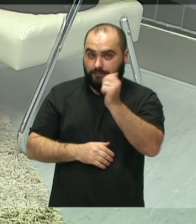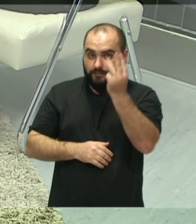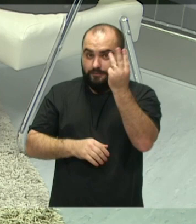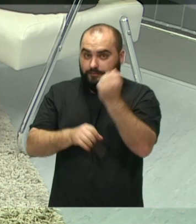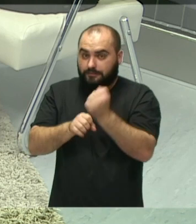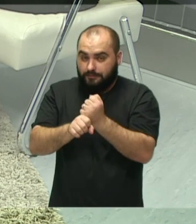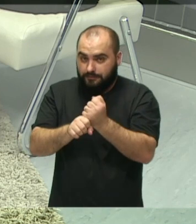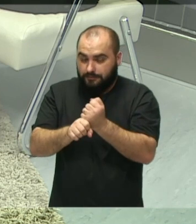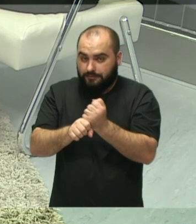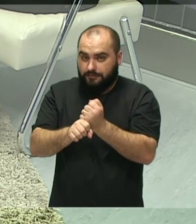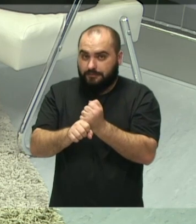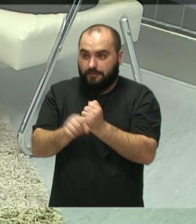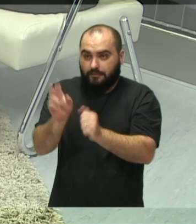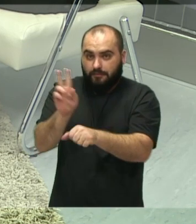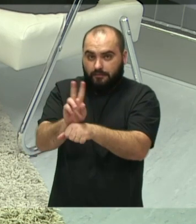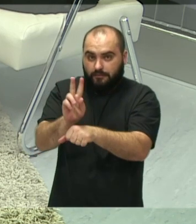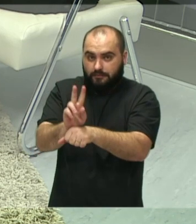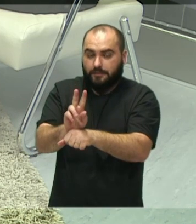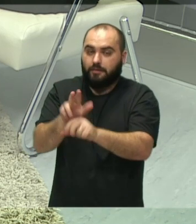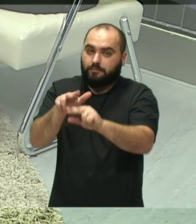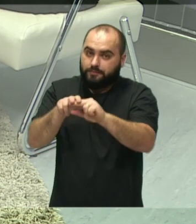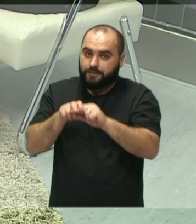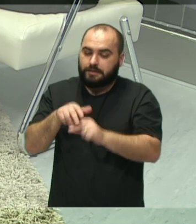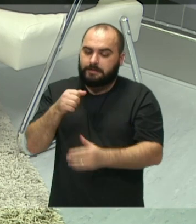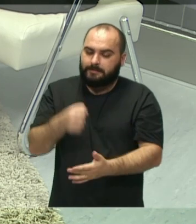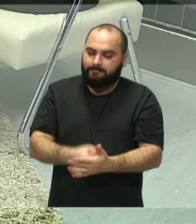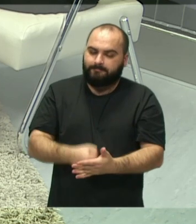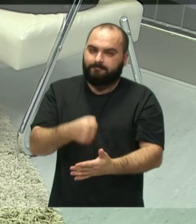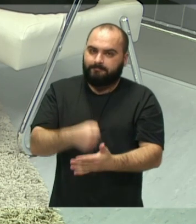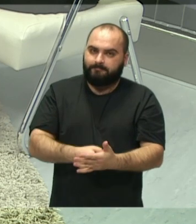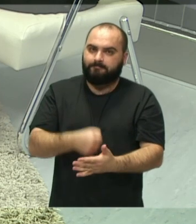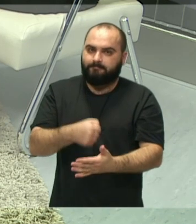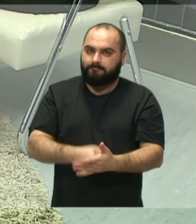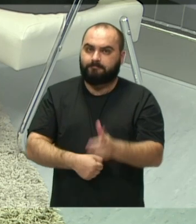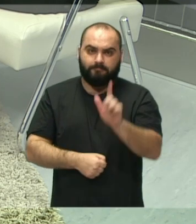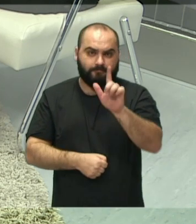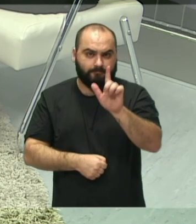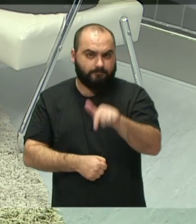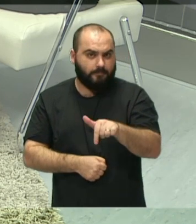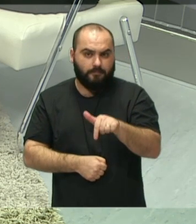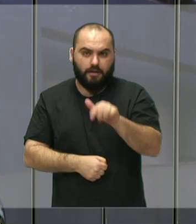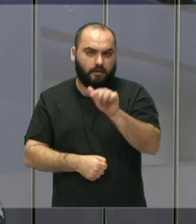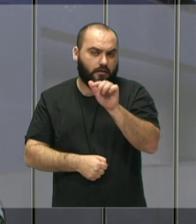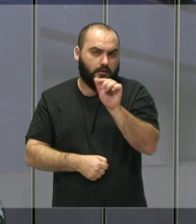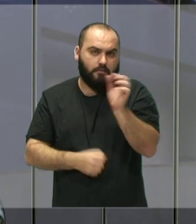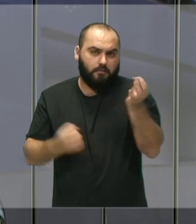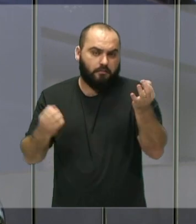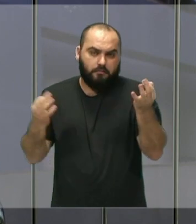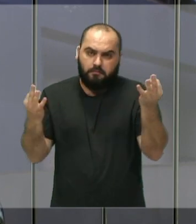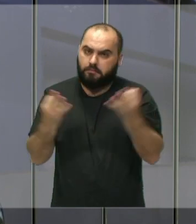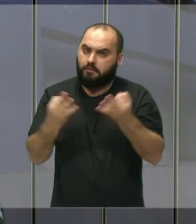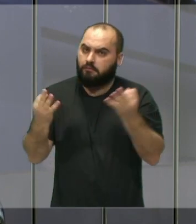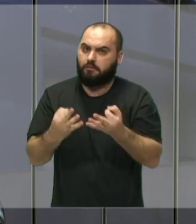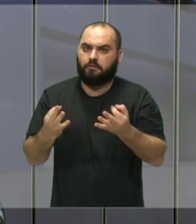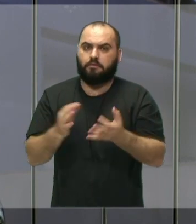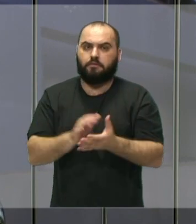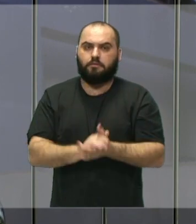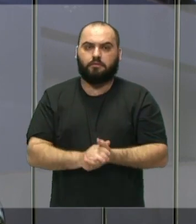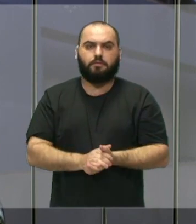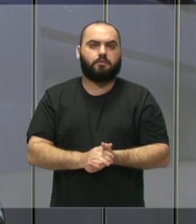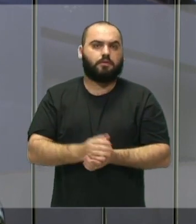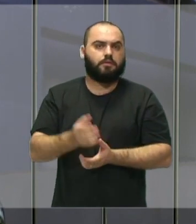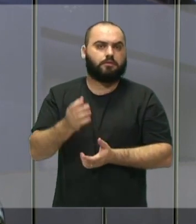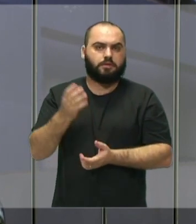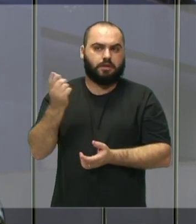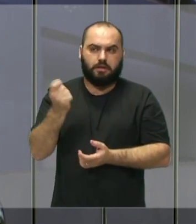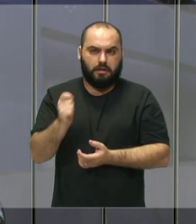anos. E é onde eu bato muito, e é um contraceptivo top mesmo. Ele além dele ser, ele é top, ele é